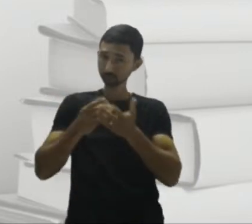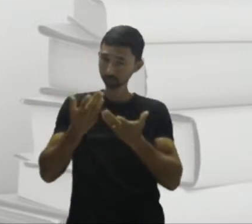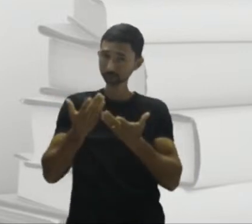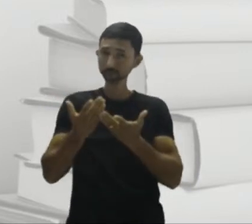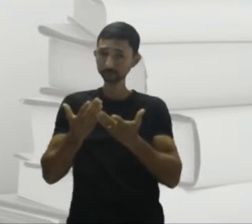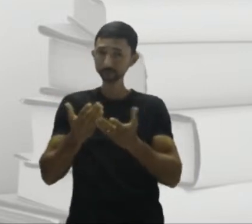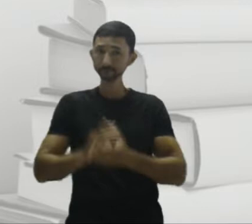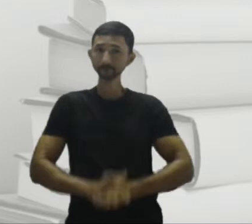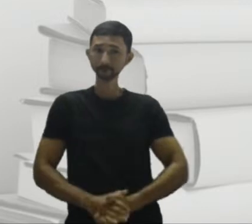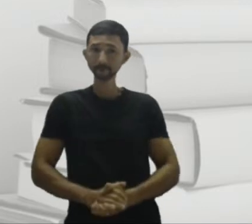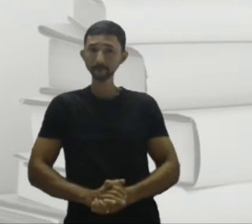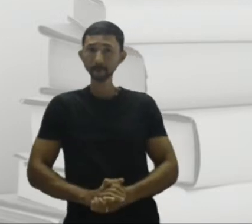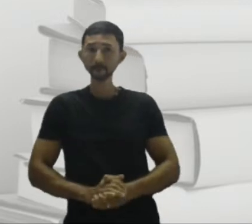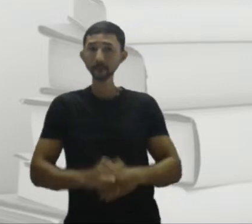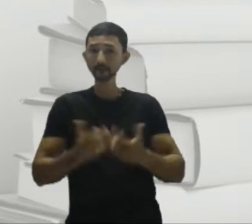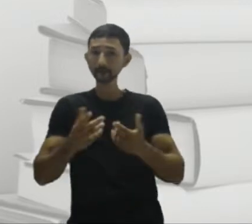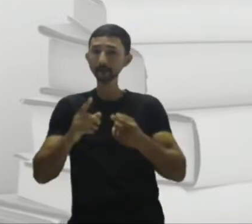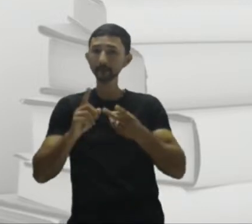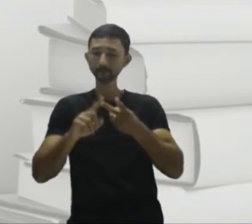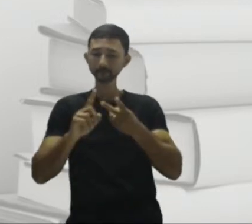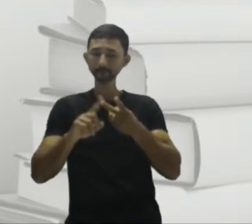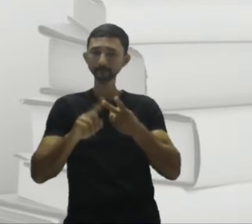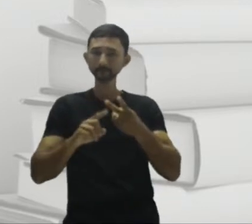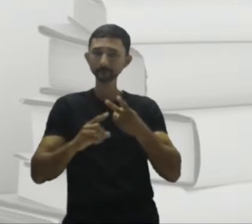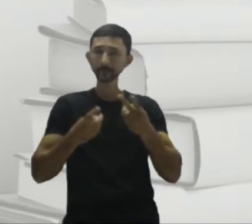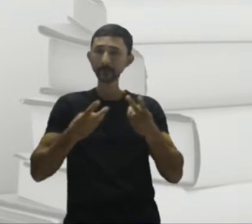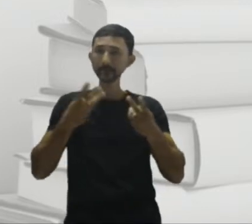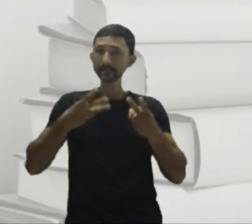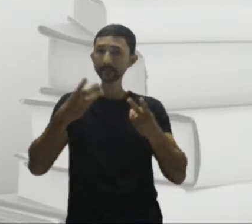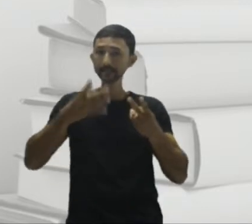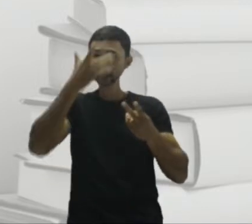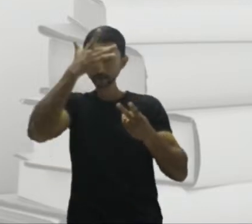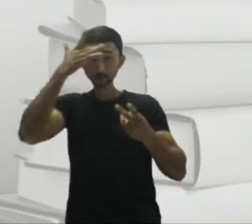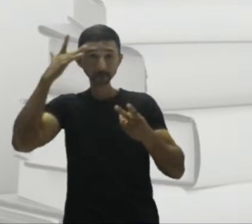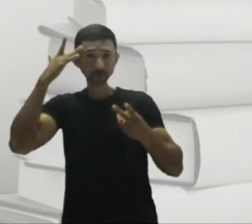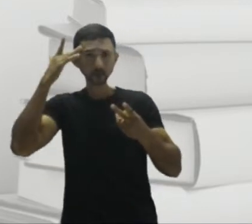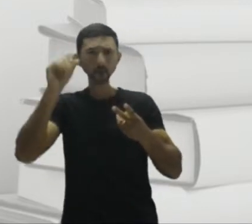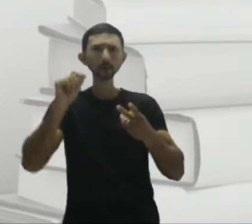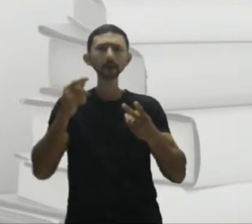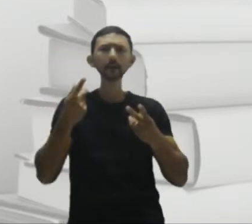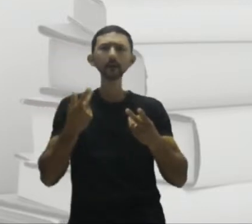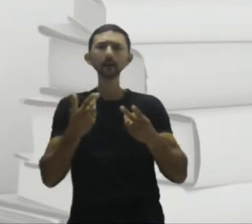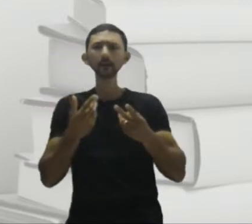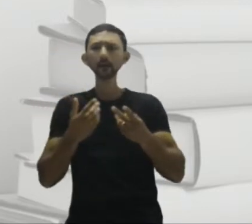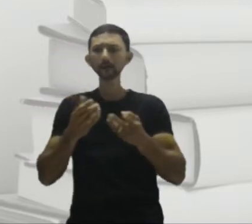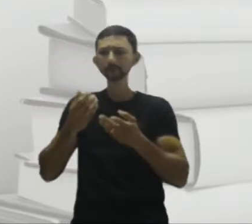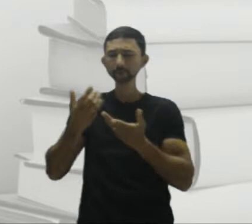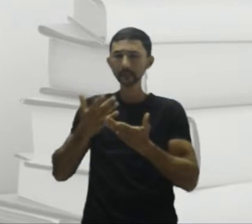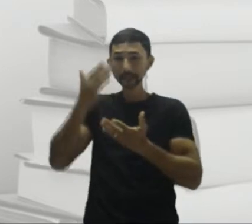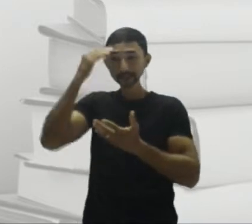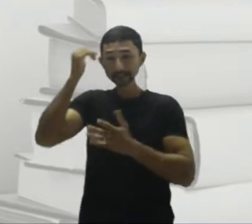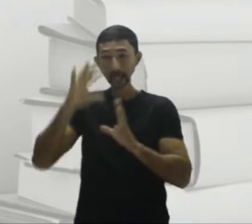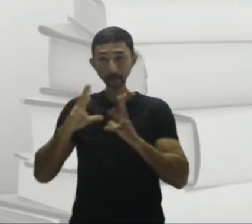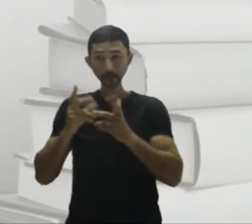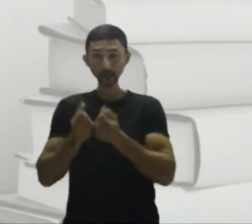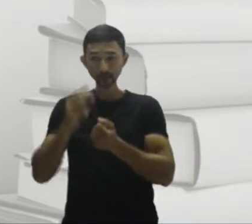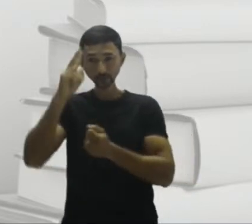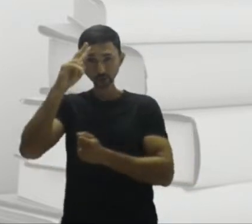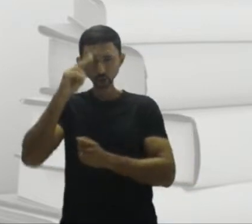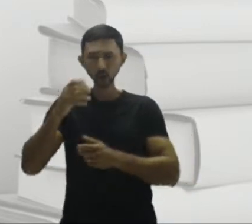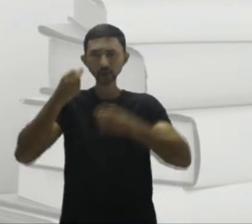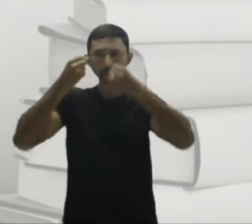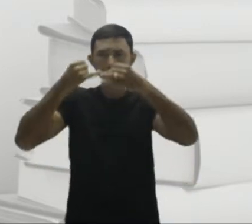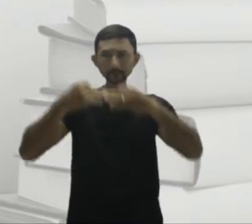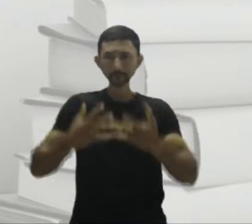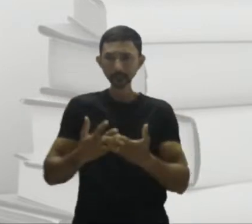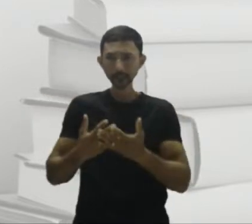história, certo? Mas nós também podemos ter um narrador em terceira pessoa. É aquele que sabe de toda a história, conta a